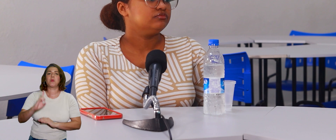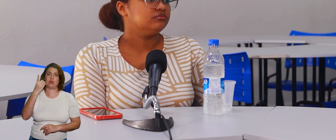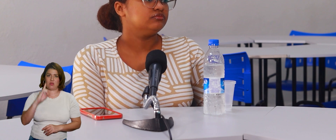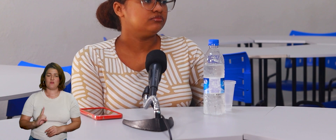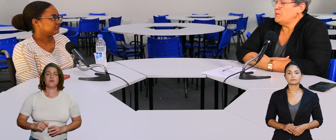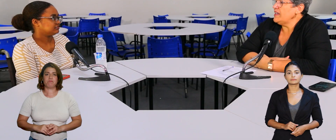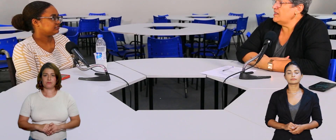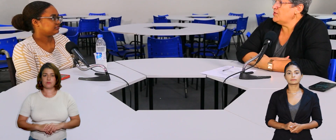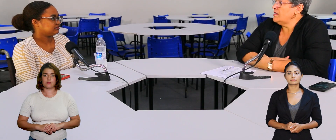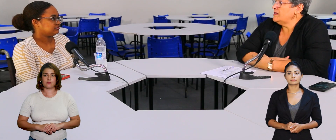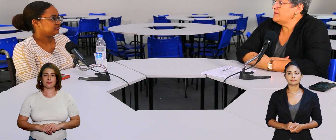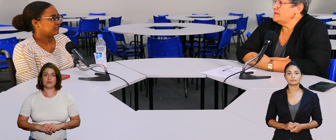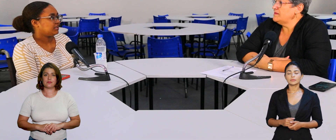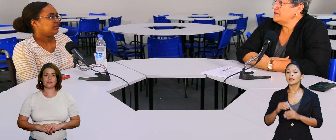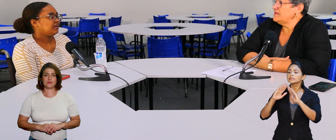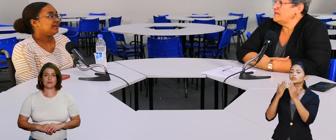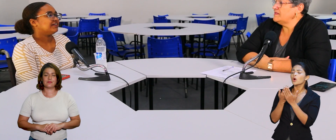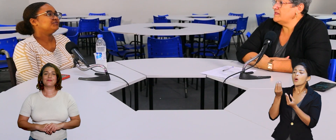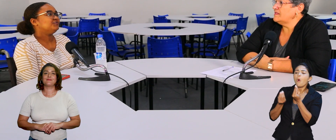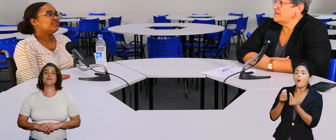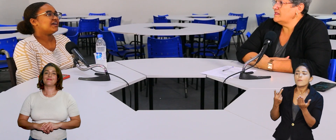deficiência. E como que era na escola?